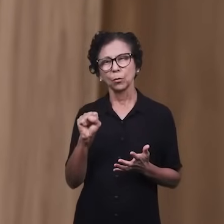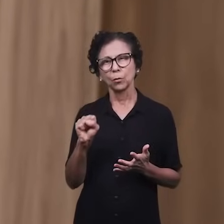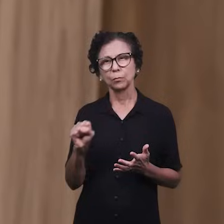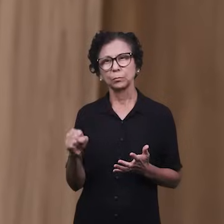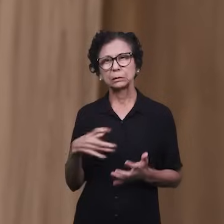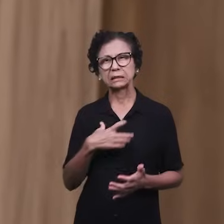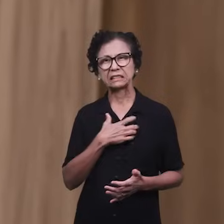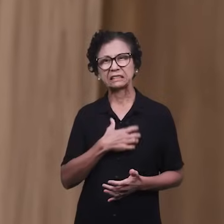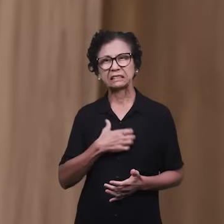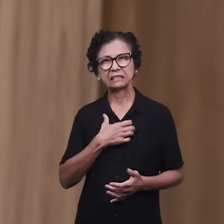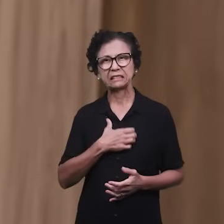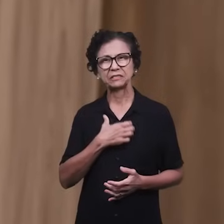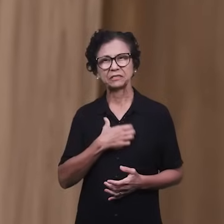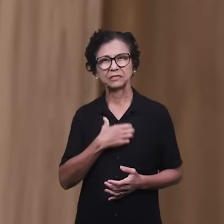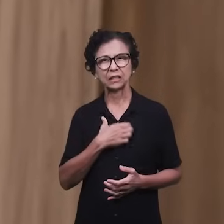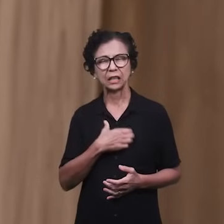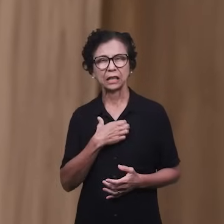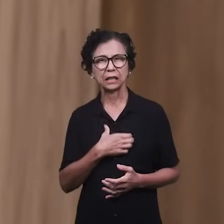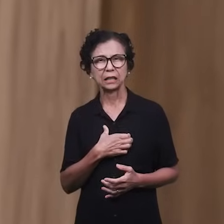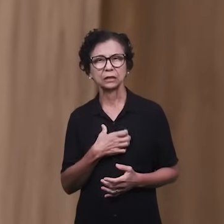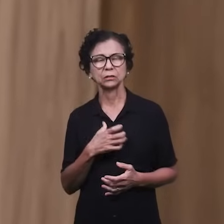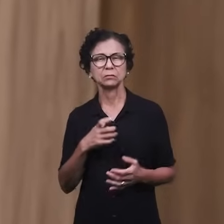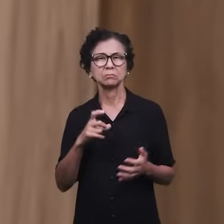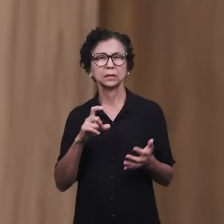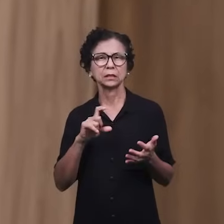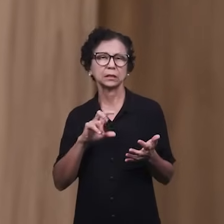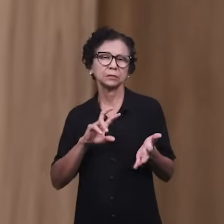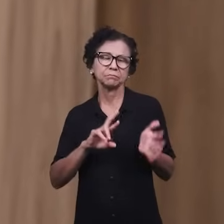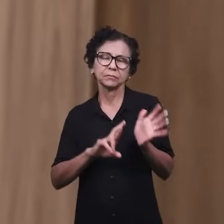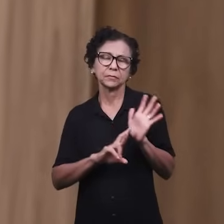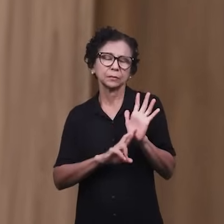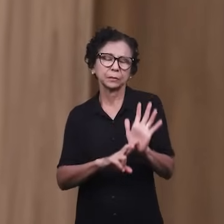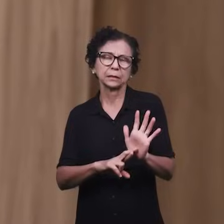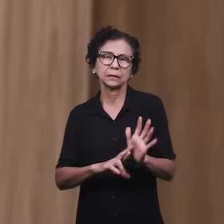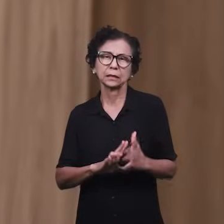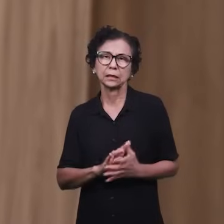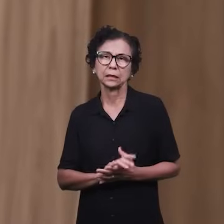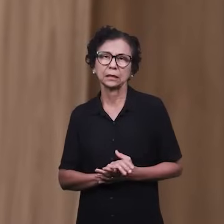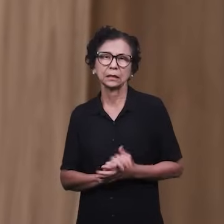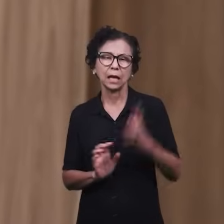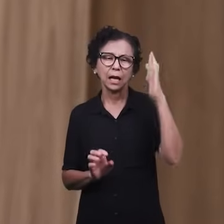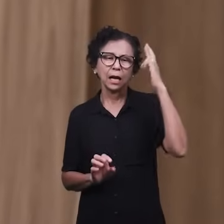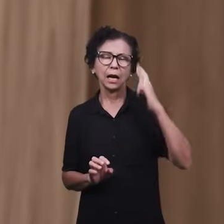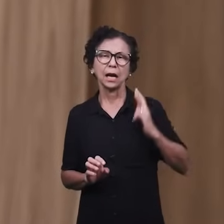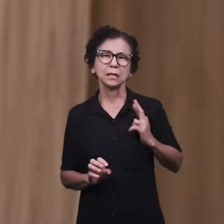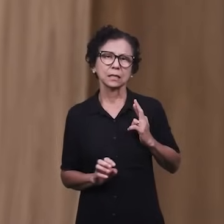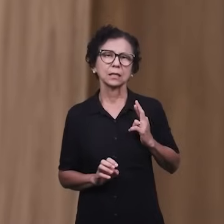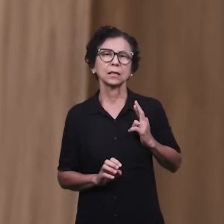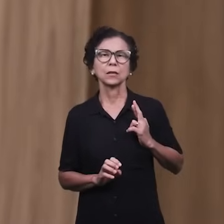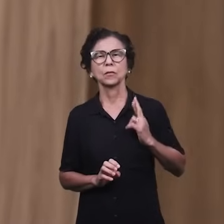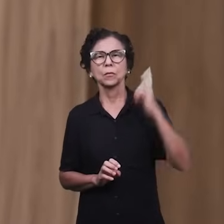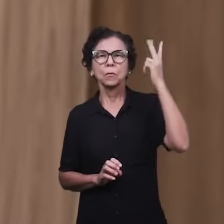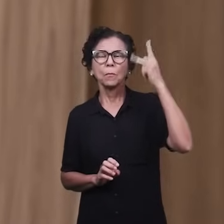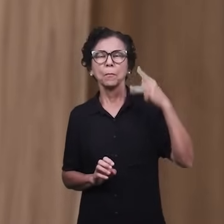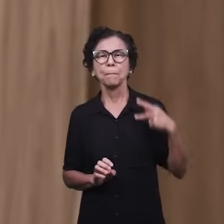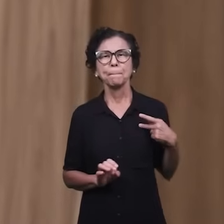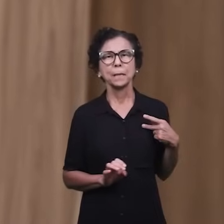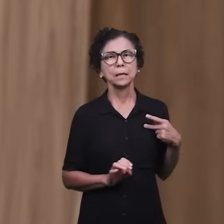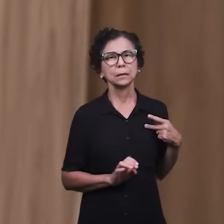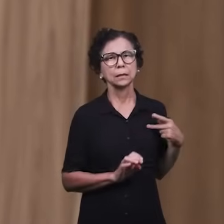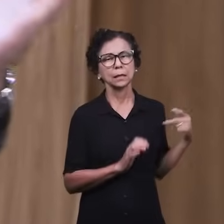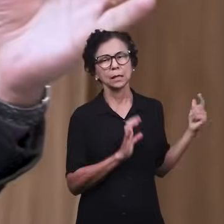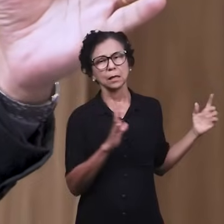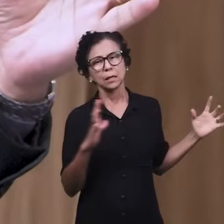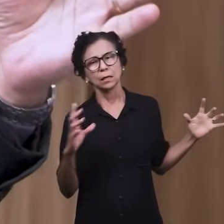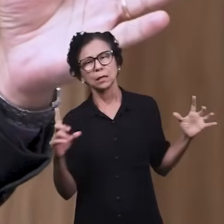embebido desse amparo filosófico, né, de influências da razão entrando no seio da